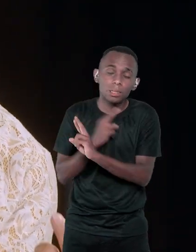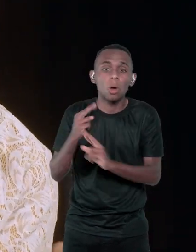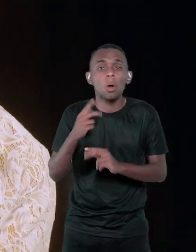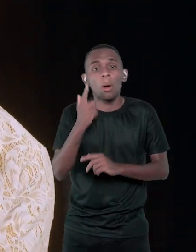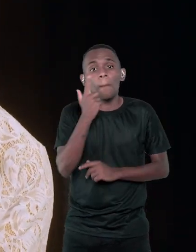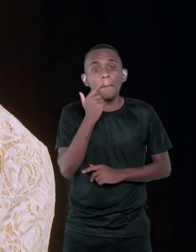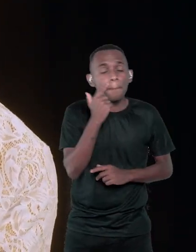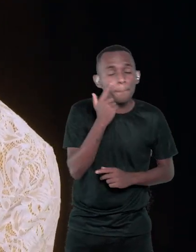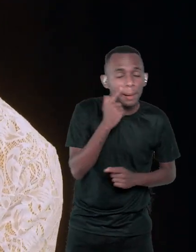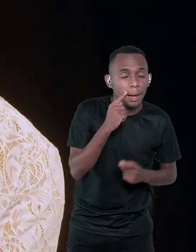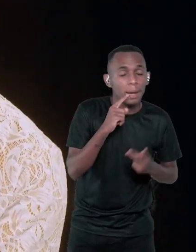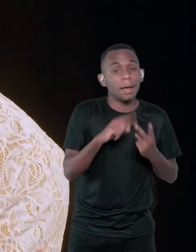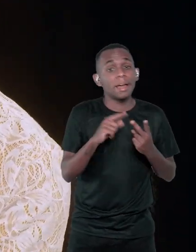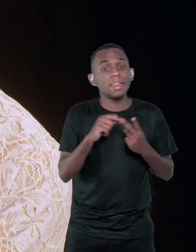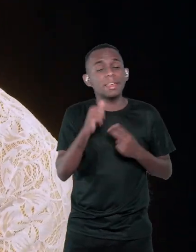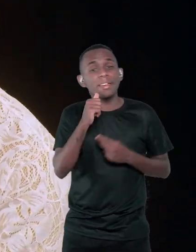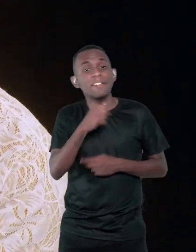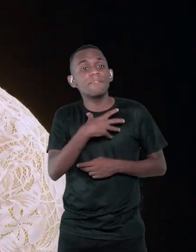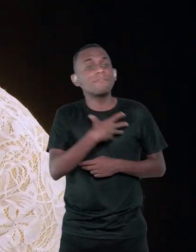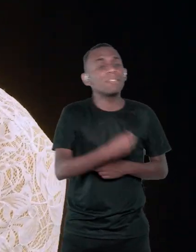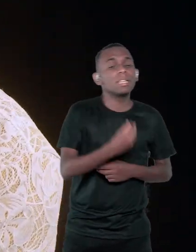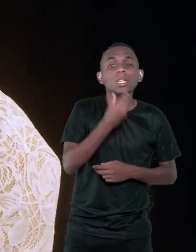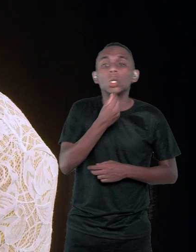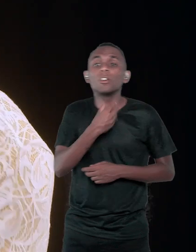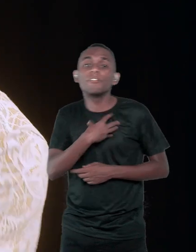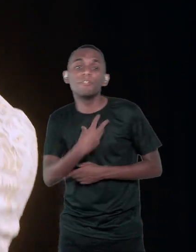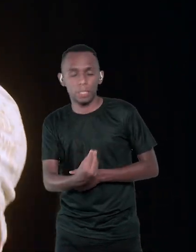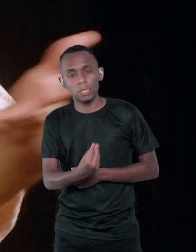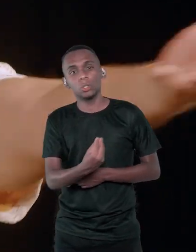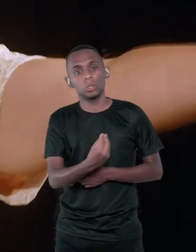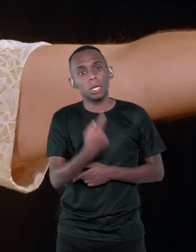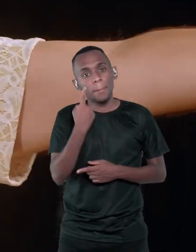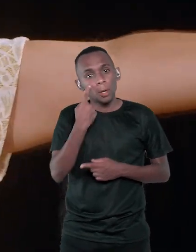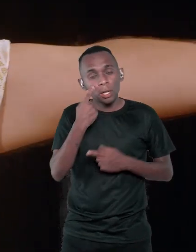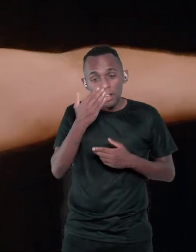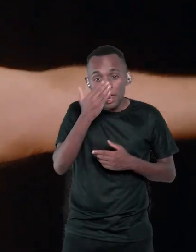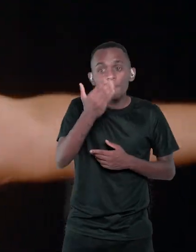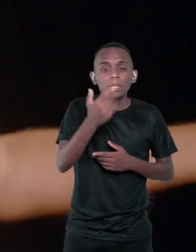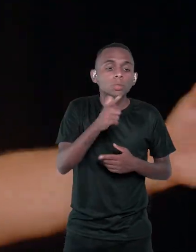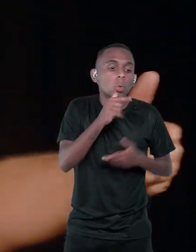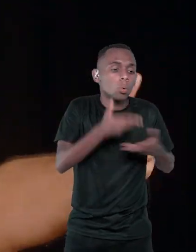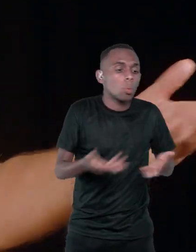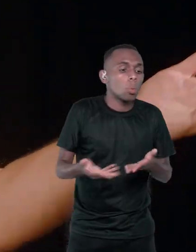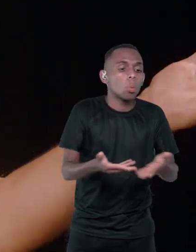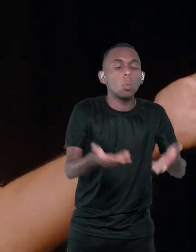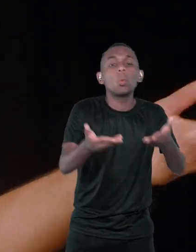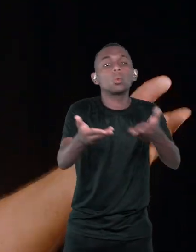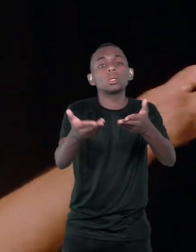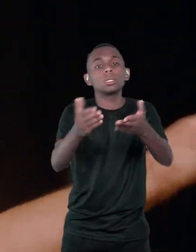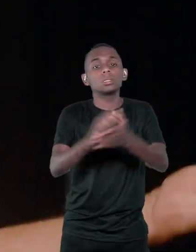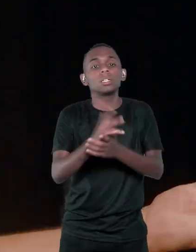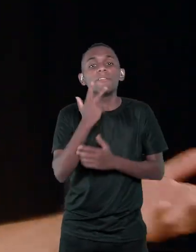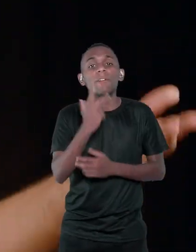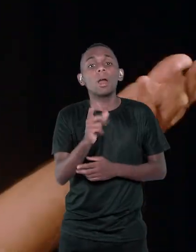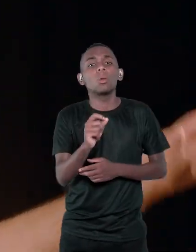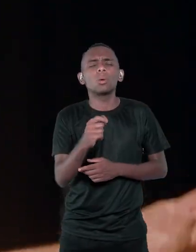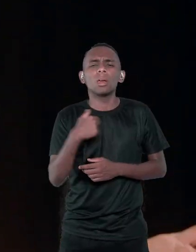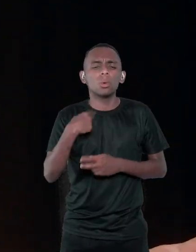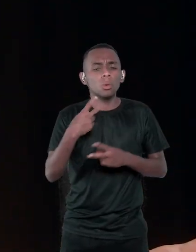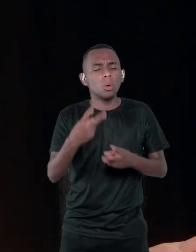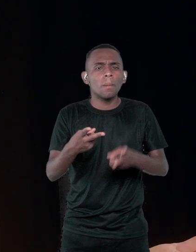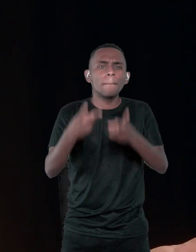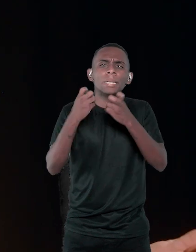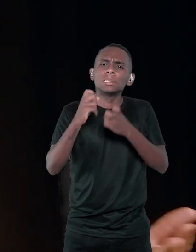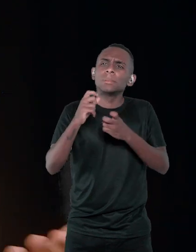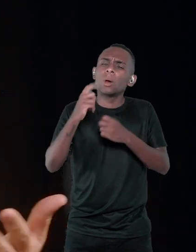filhas e filhos. Ele fala como é que ele vê a partir ele está na frente ali do rio que corta a Sófia e fala: eu estou vendo um pai